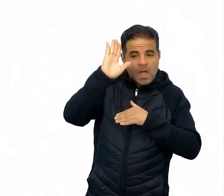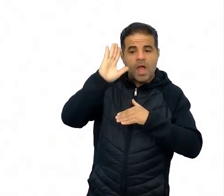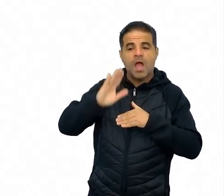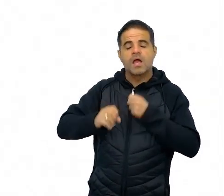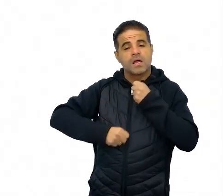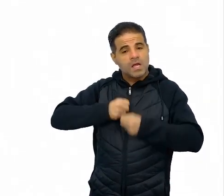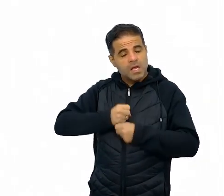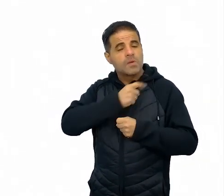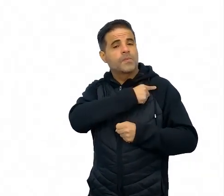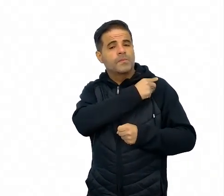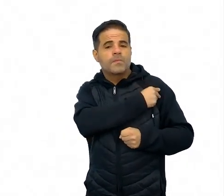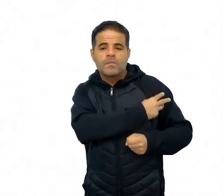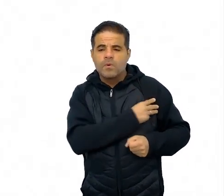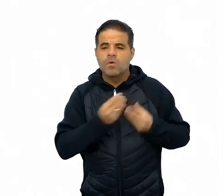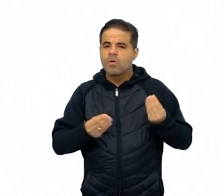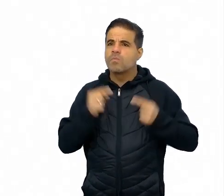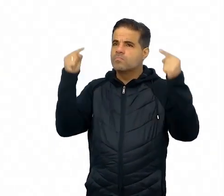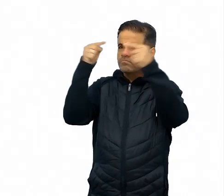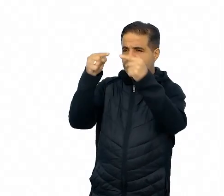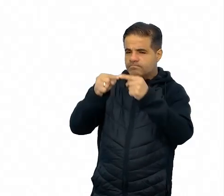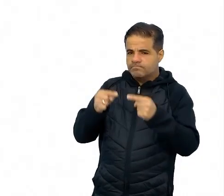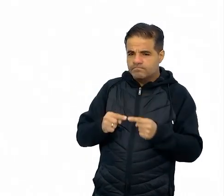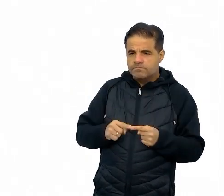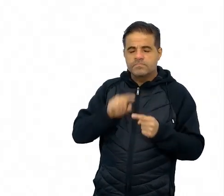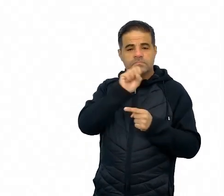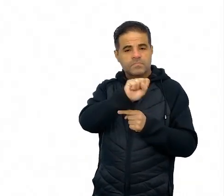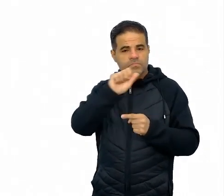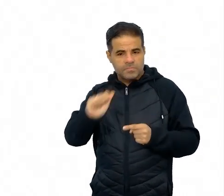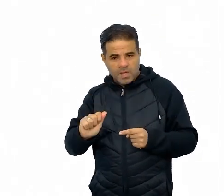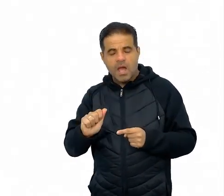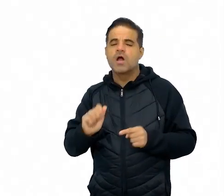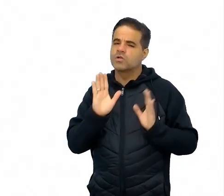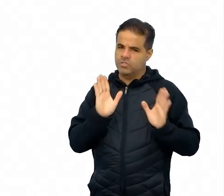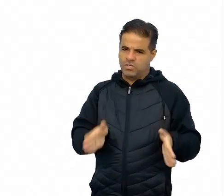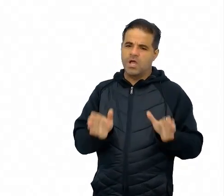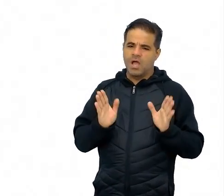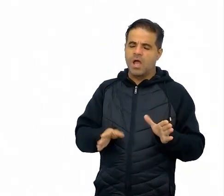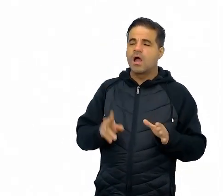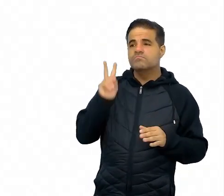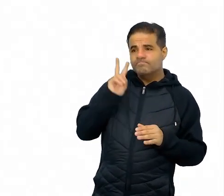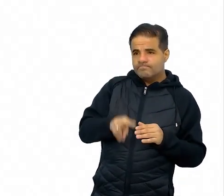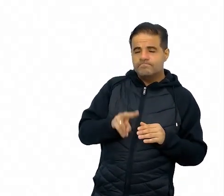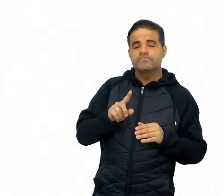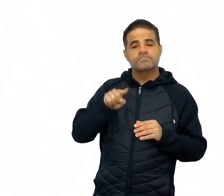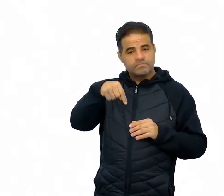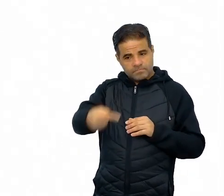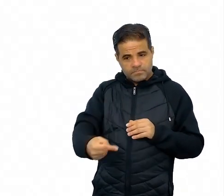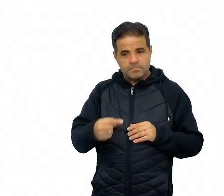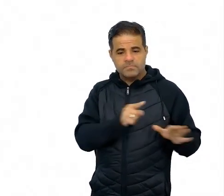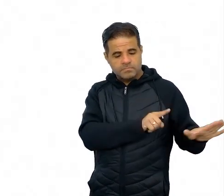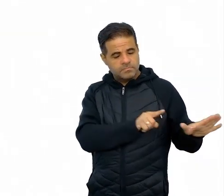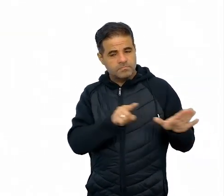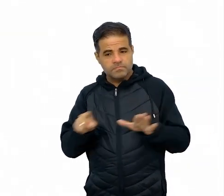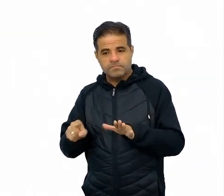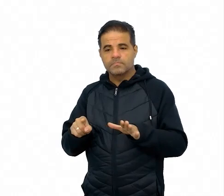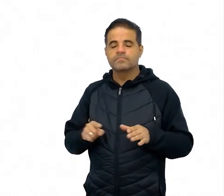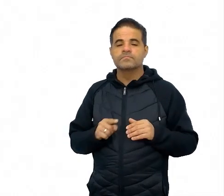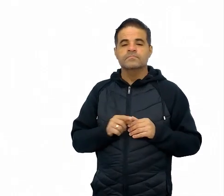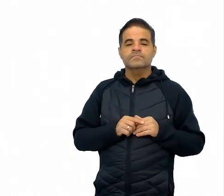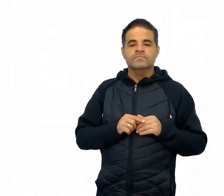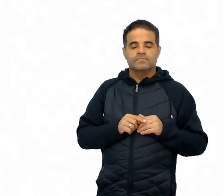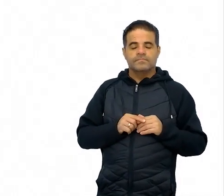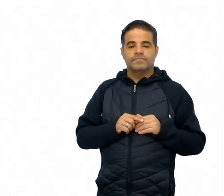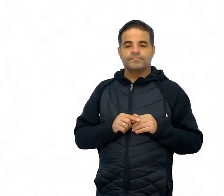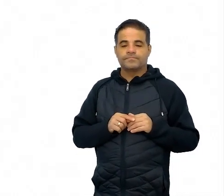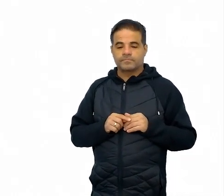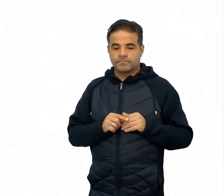Diane série, né? Como aplicar dentro da SA que a gente está prevendo para aquela semana, certo? Então,